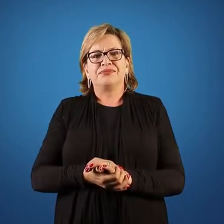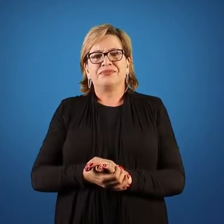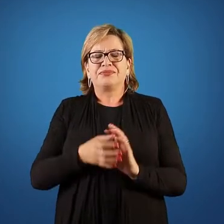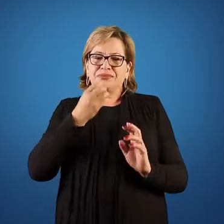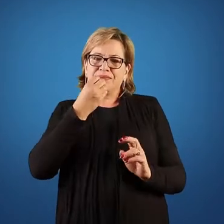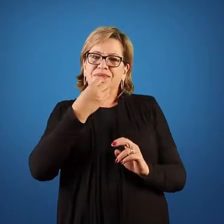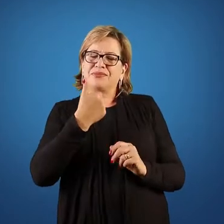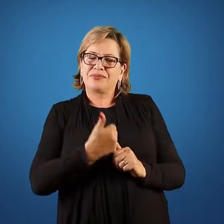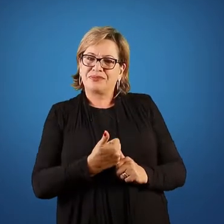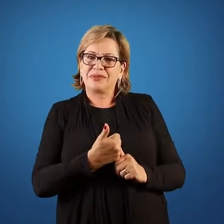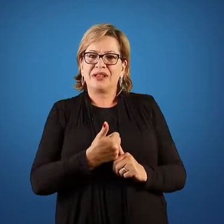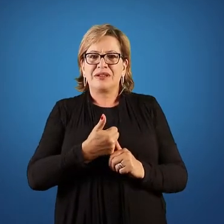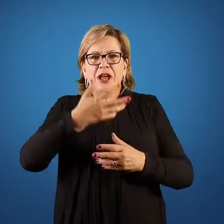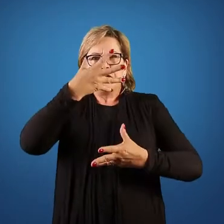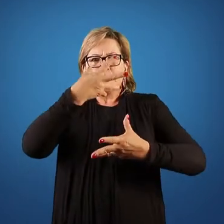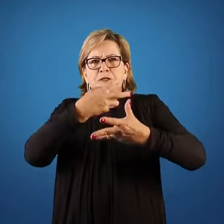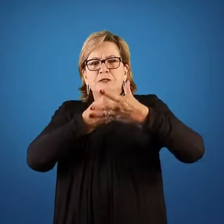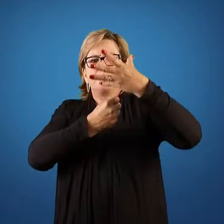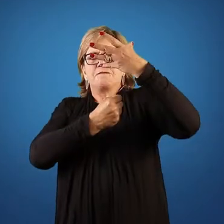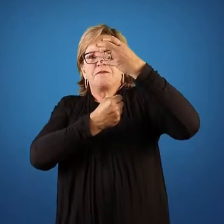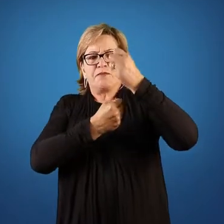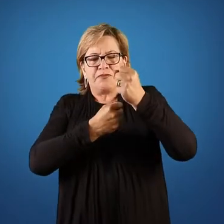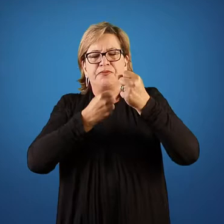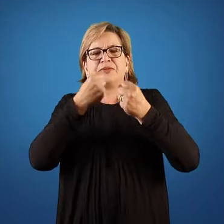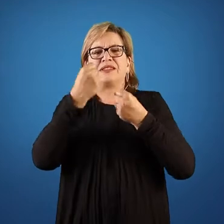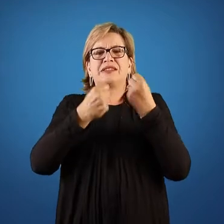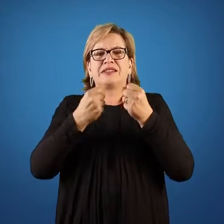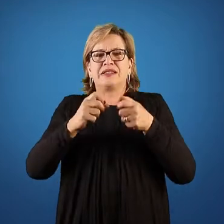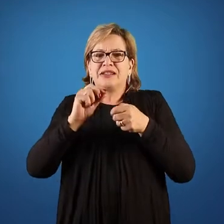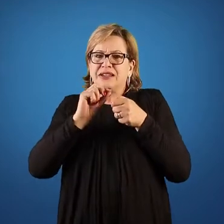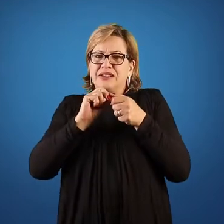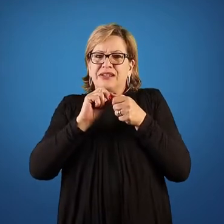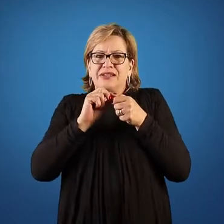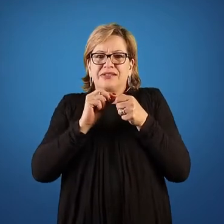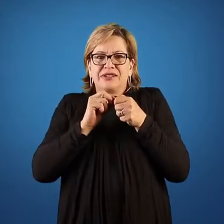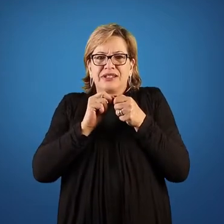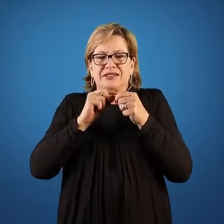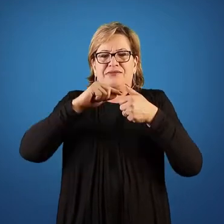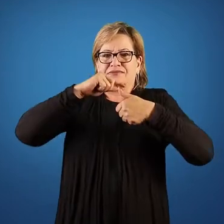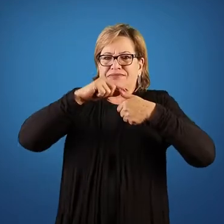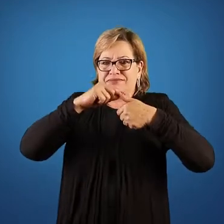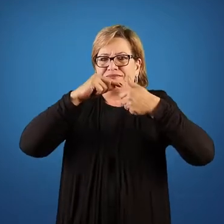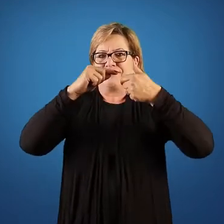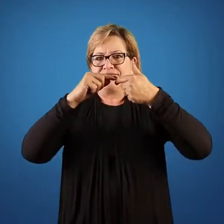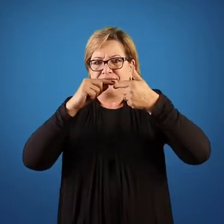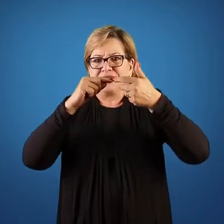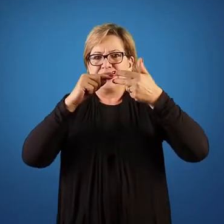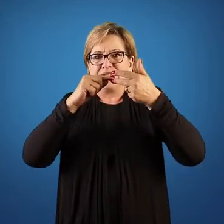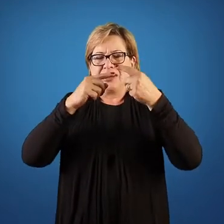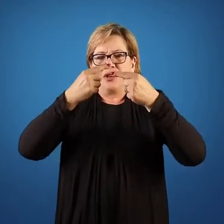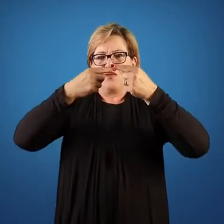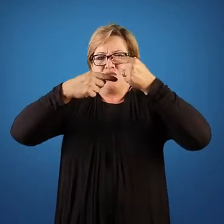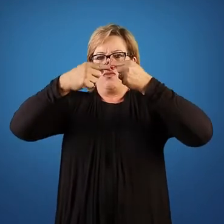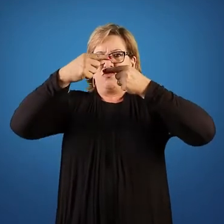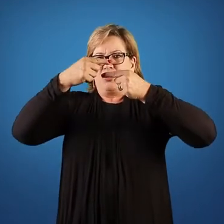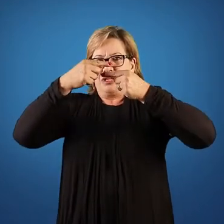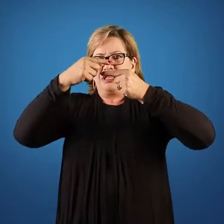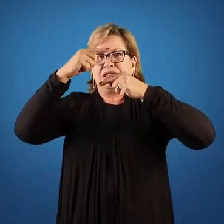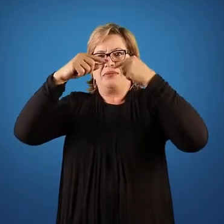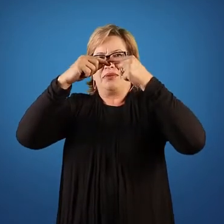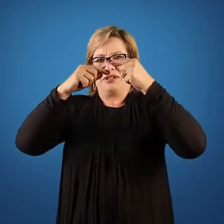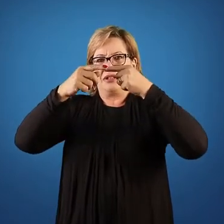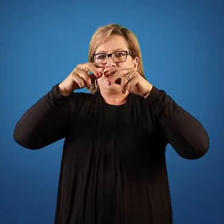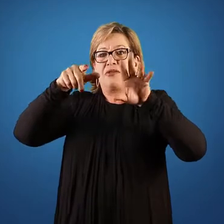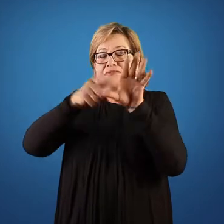Bom, para subir no tecido, a gente faz, na verdade, uma sequência de enrolar e desenrolar o